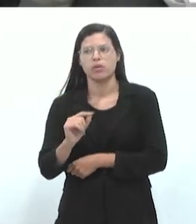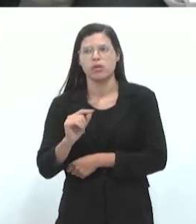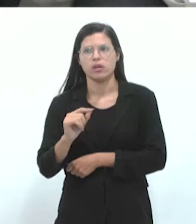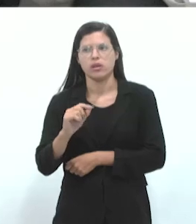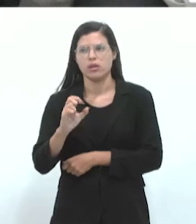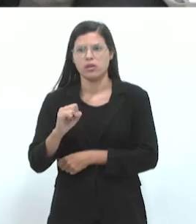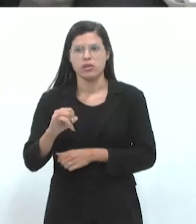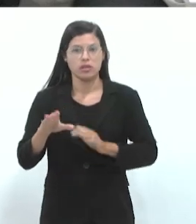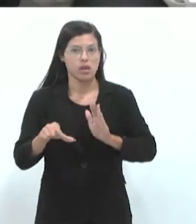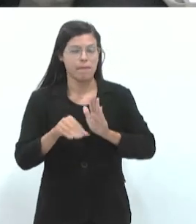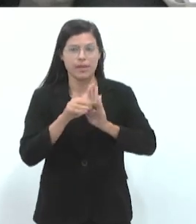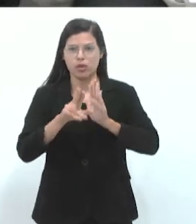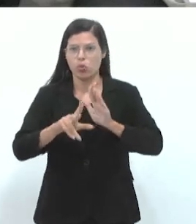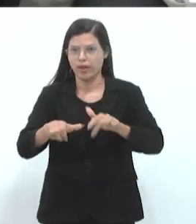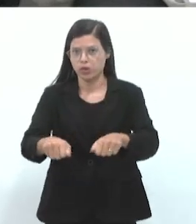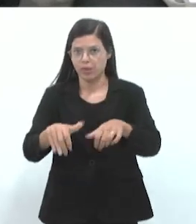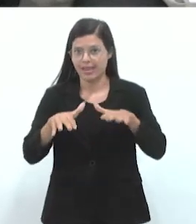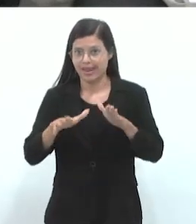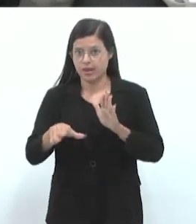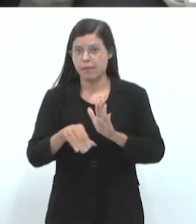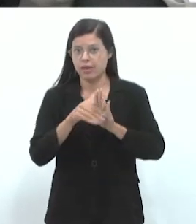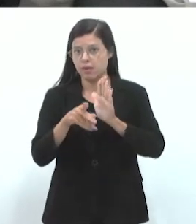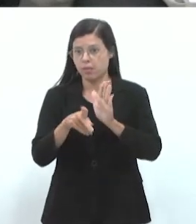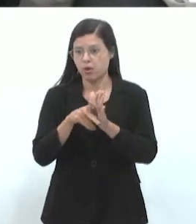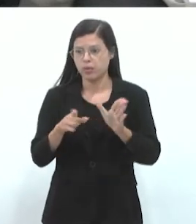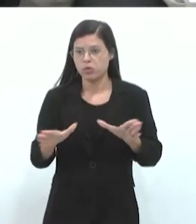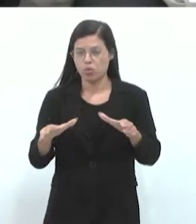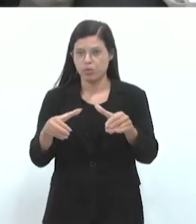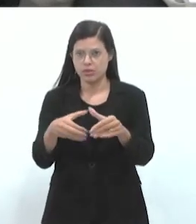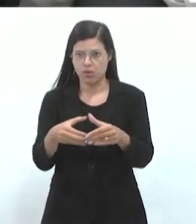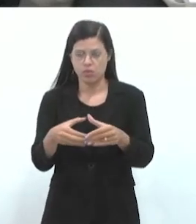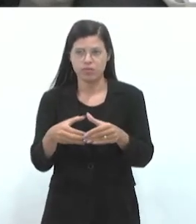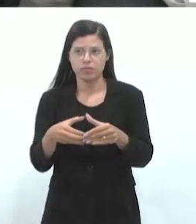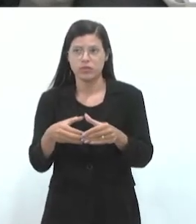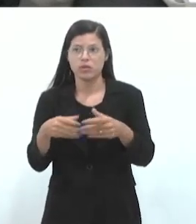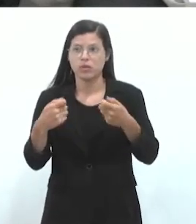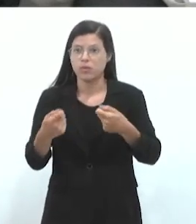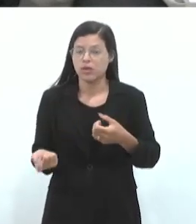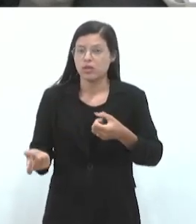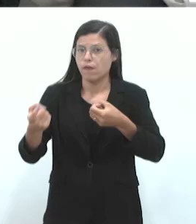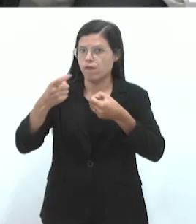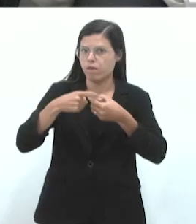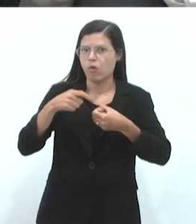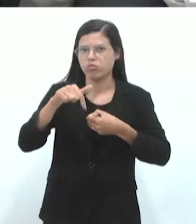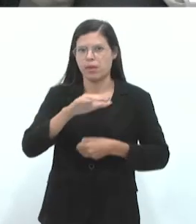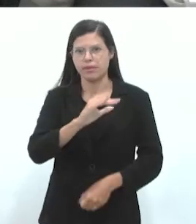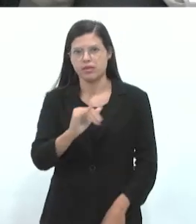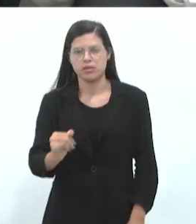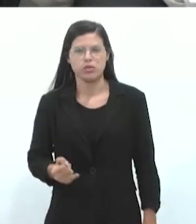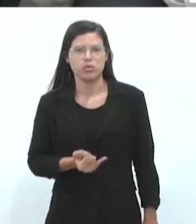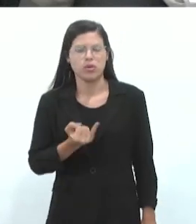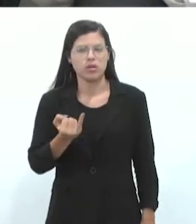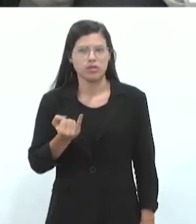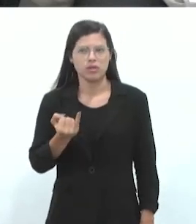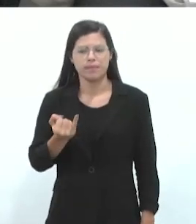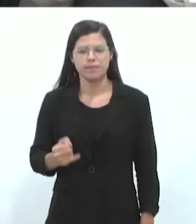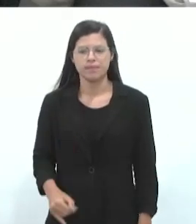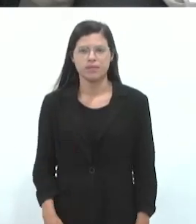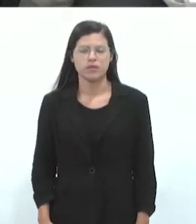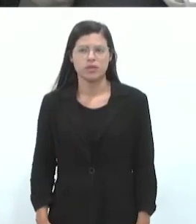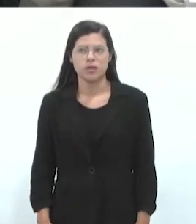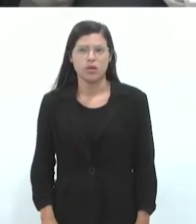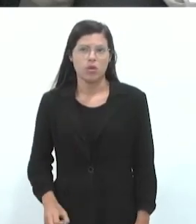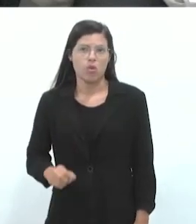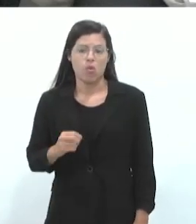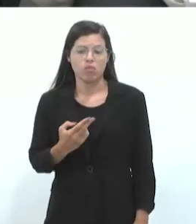não é de plenário, quando a emenda é de comissão, tem que voltar para cá. Porque, senão, ou você